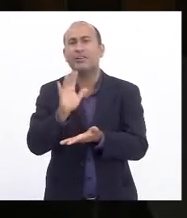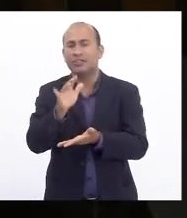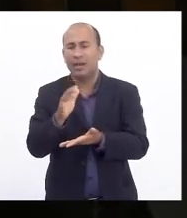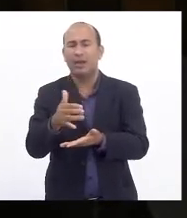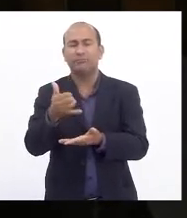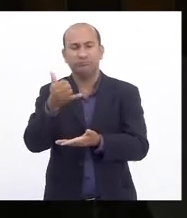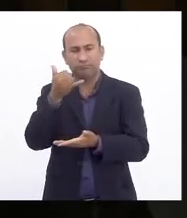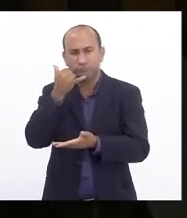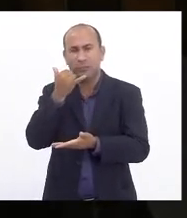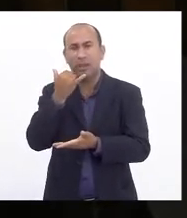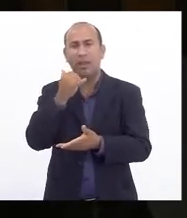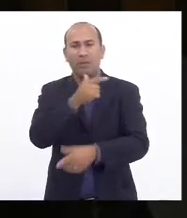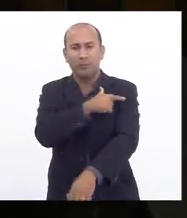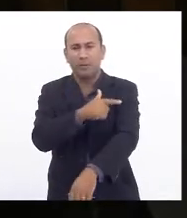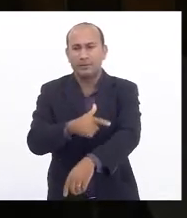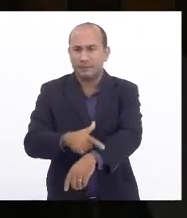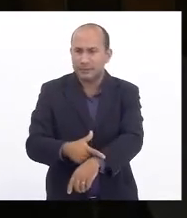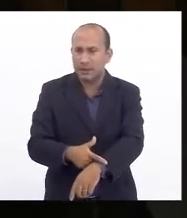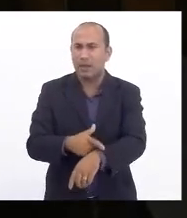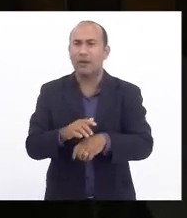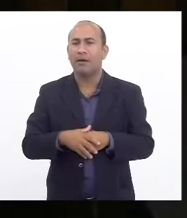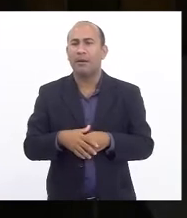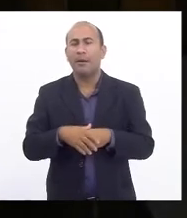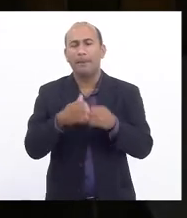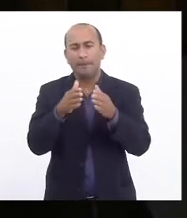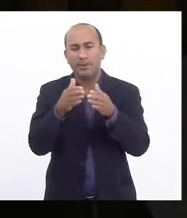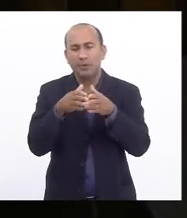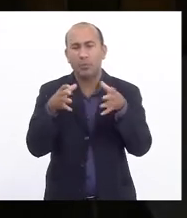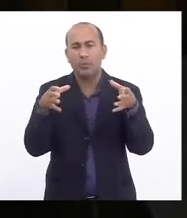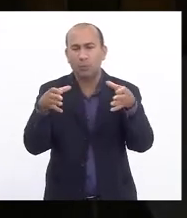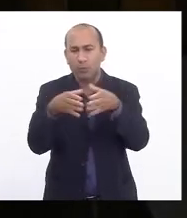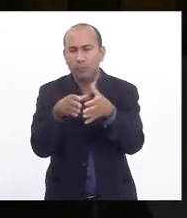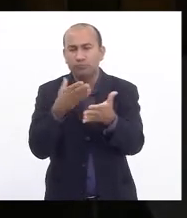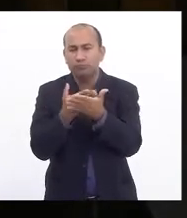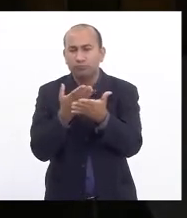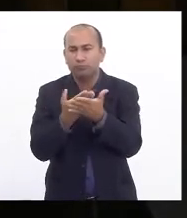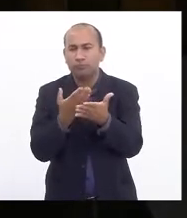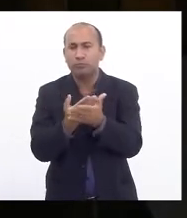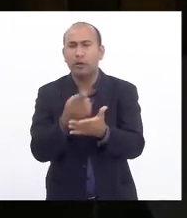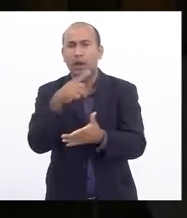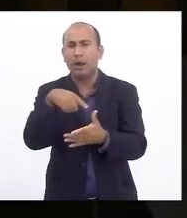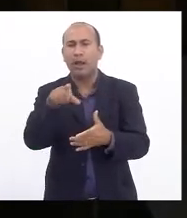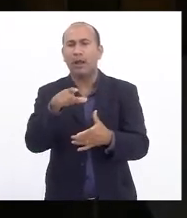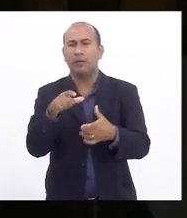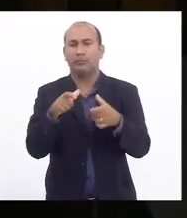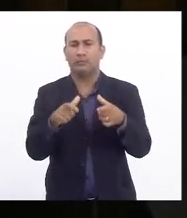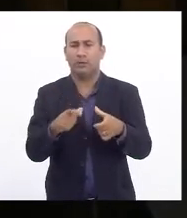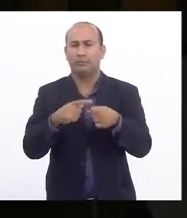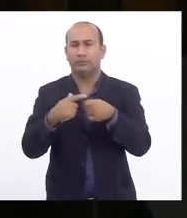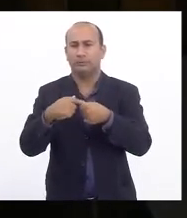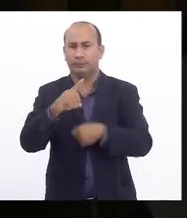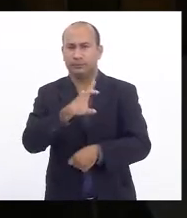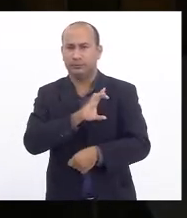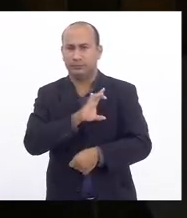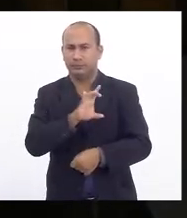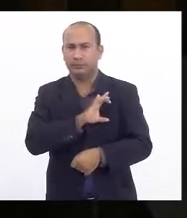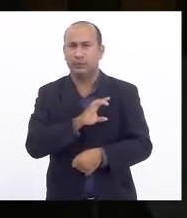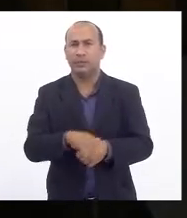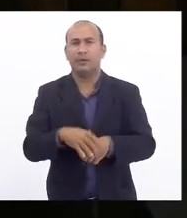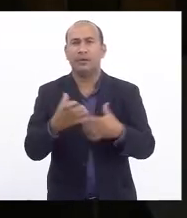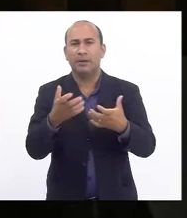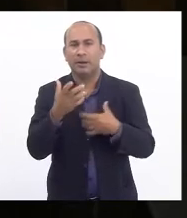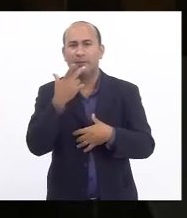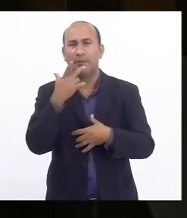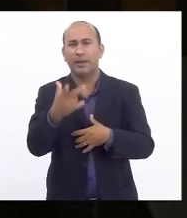com educação com elegância pedindo que essa Equipe Studio essa demanda no bairro corte oito tem um dado histórico que eu quero repercutir te